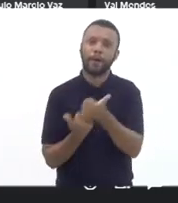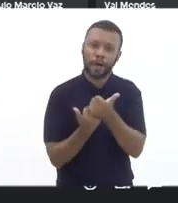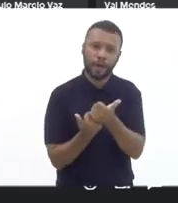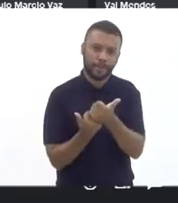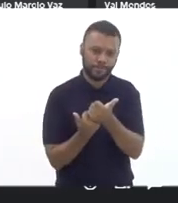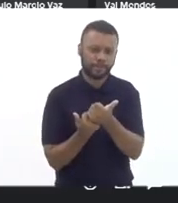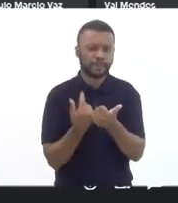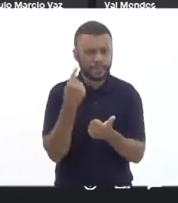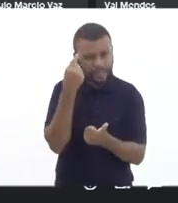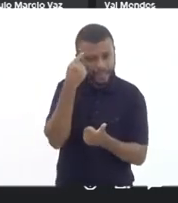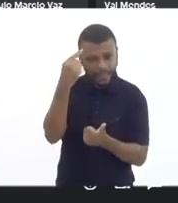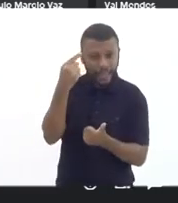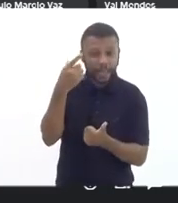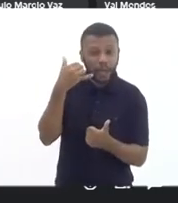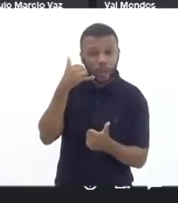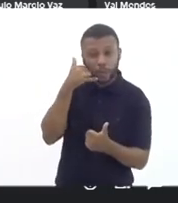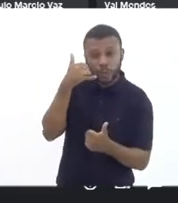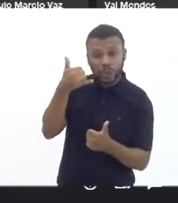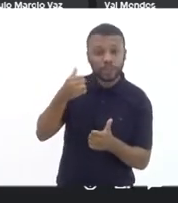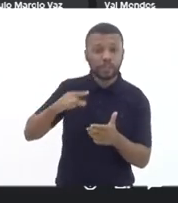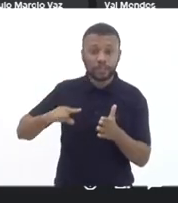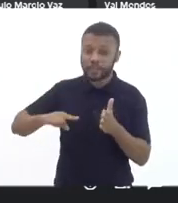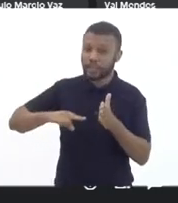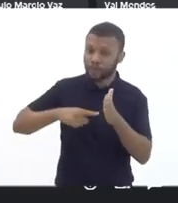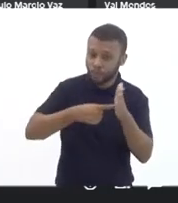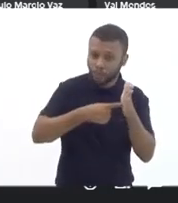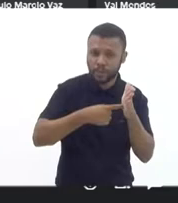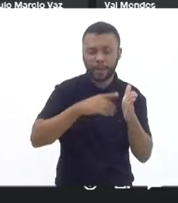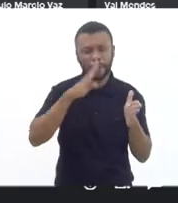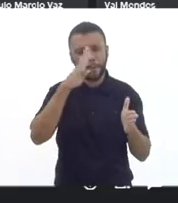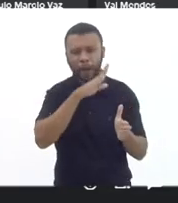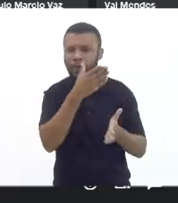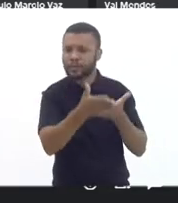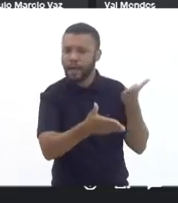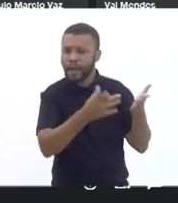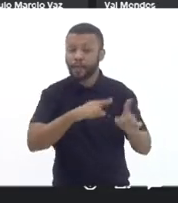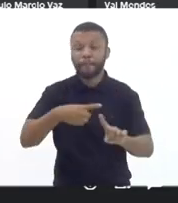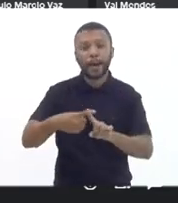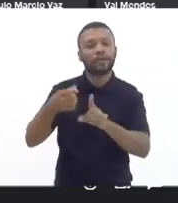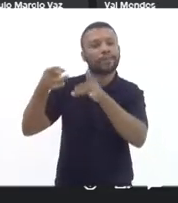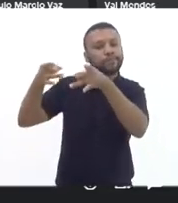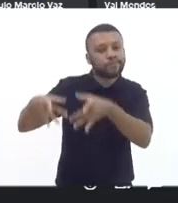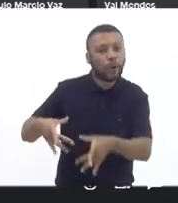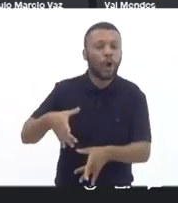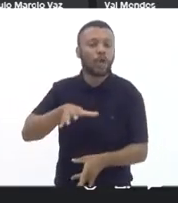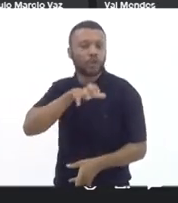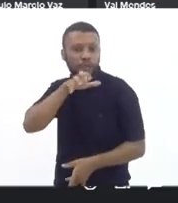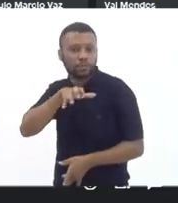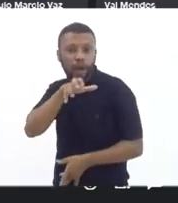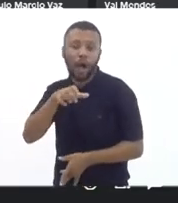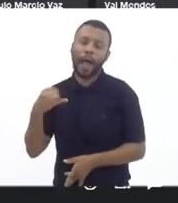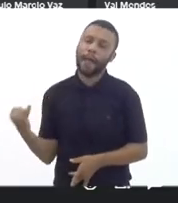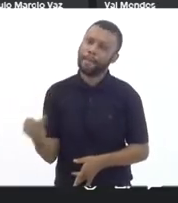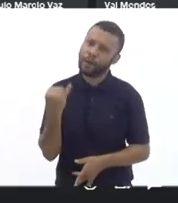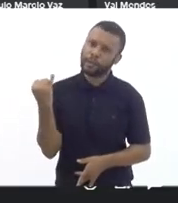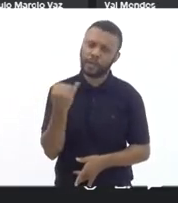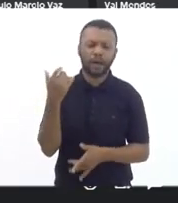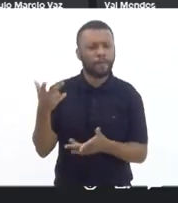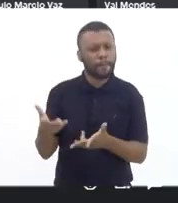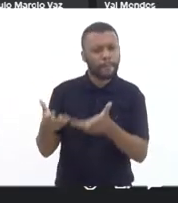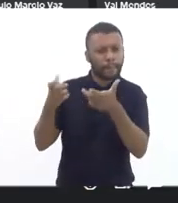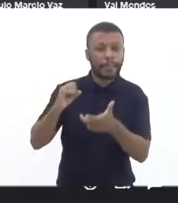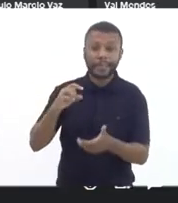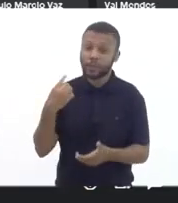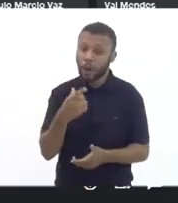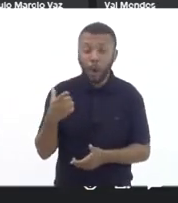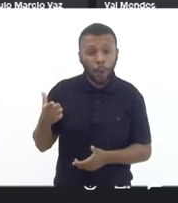disque denúncia para maus tratos e para o abandono é fundamental. Vamos ver se a gente consegue,